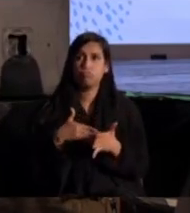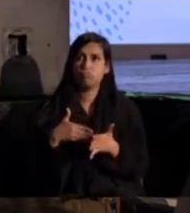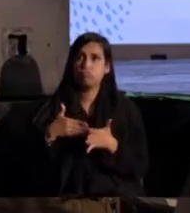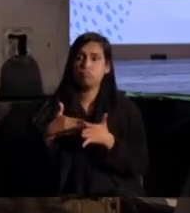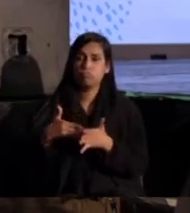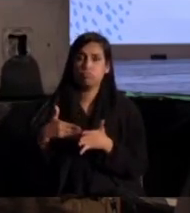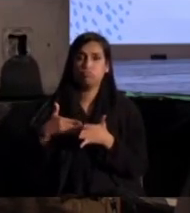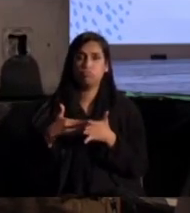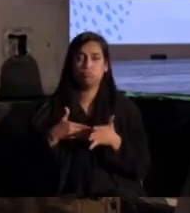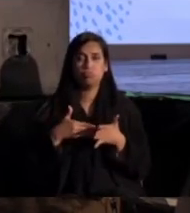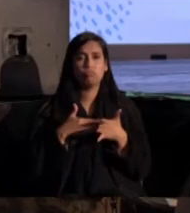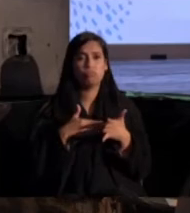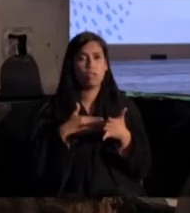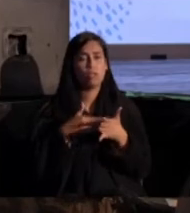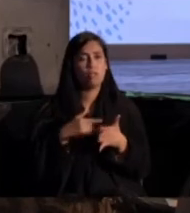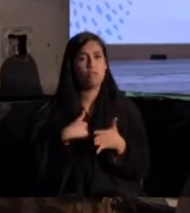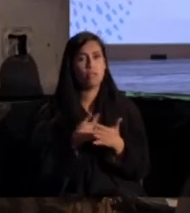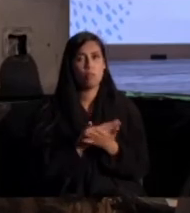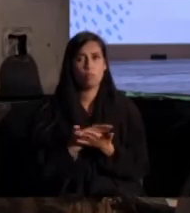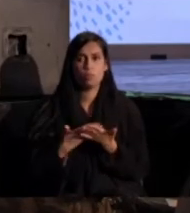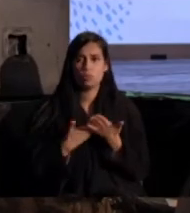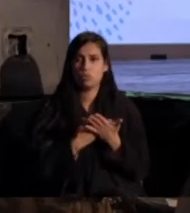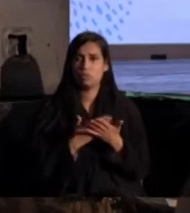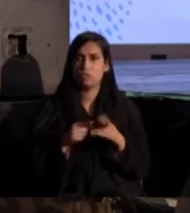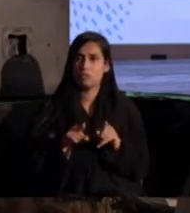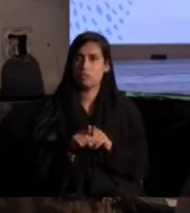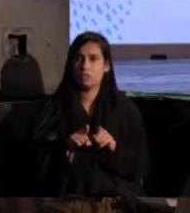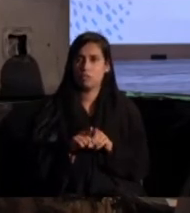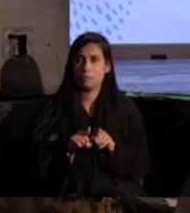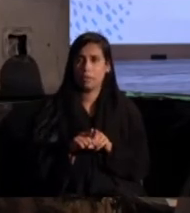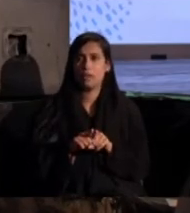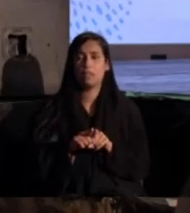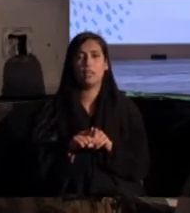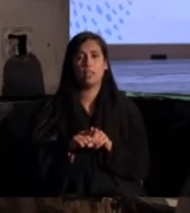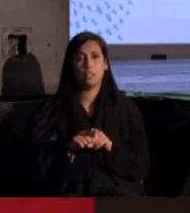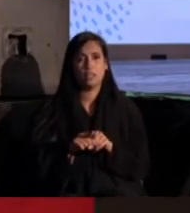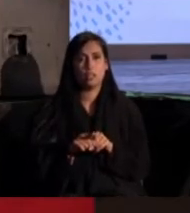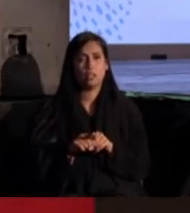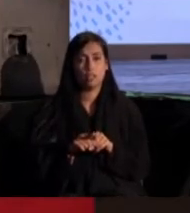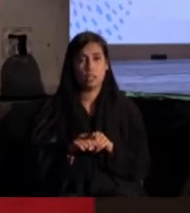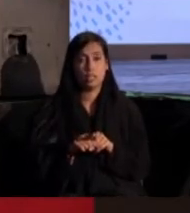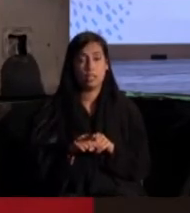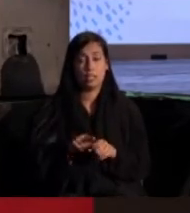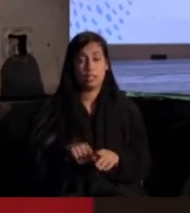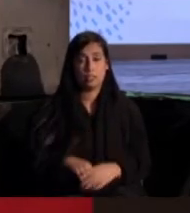custo ambiental, o custo humano na produção de commodities no Brasil, né?